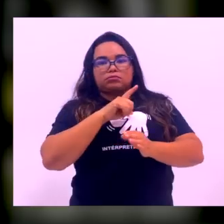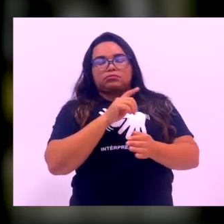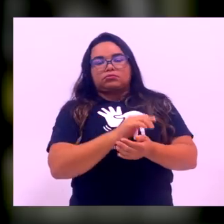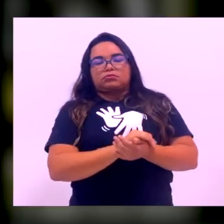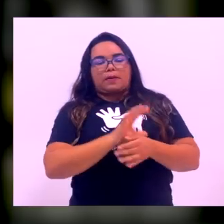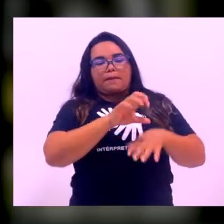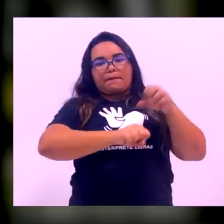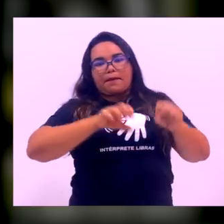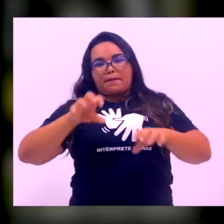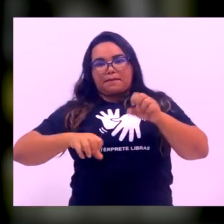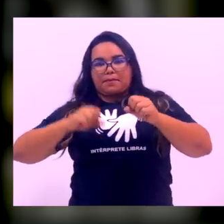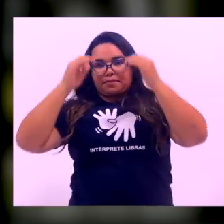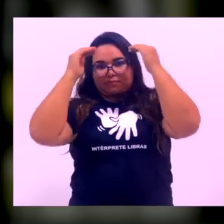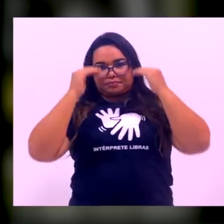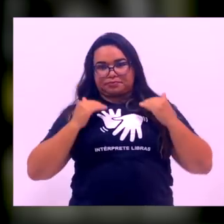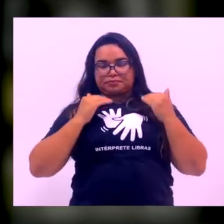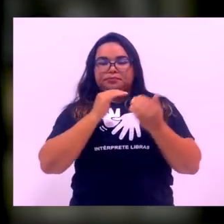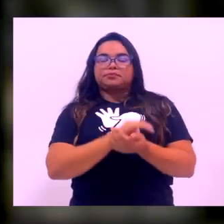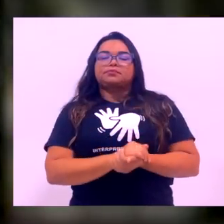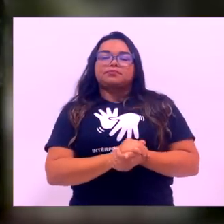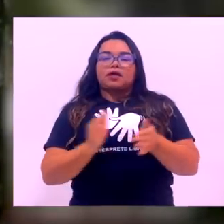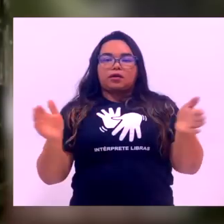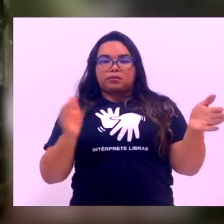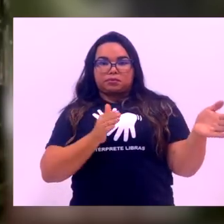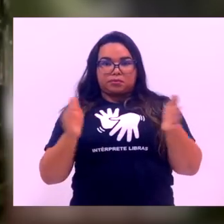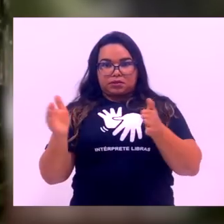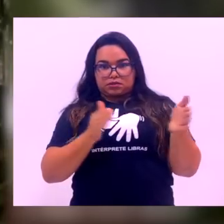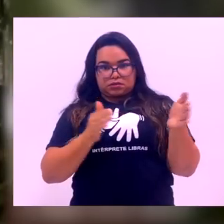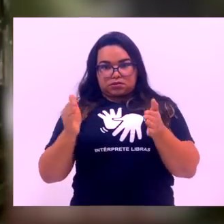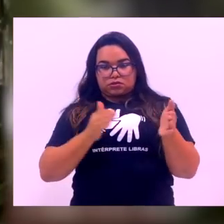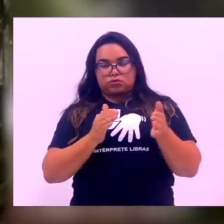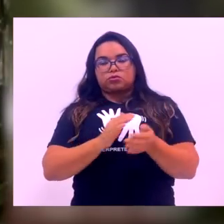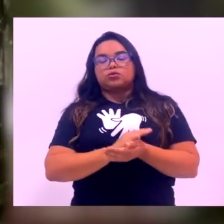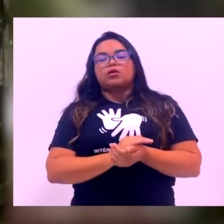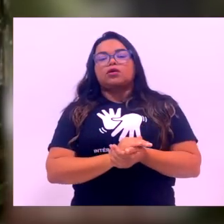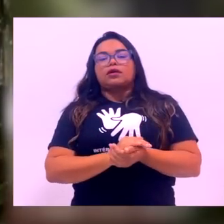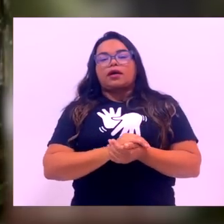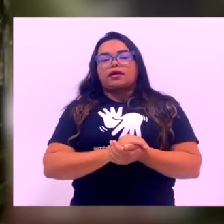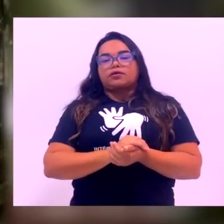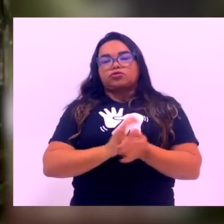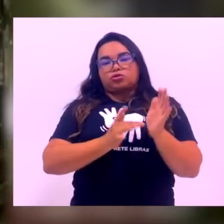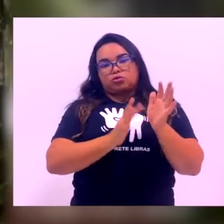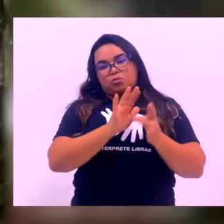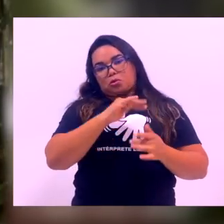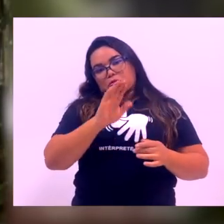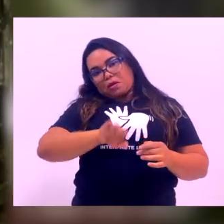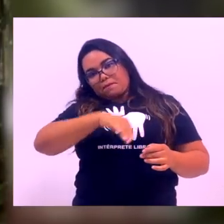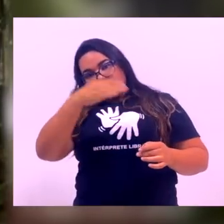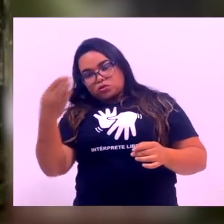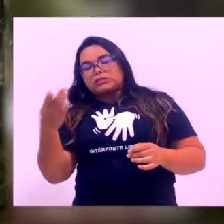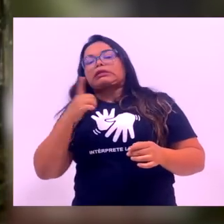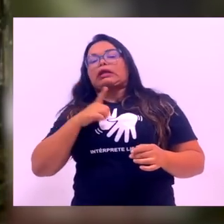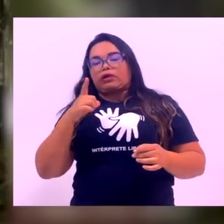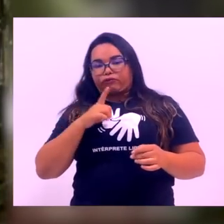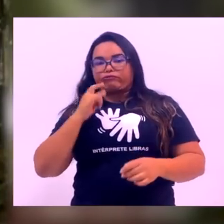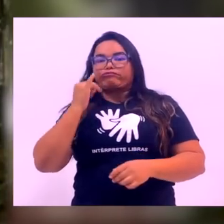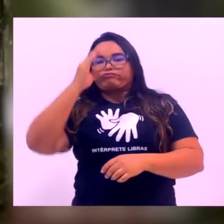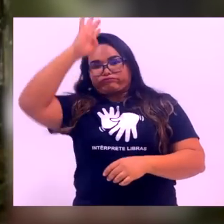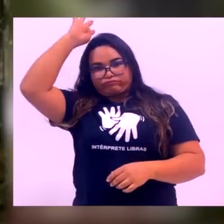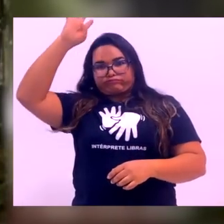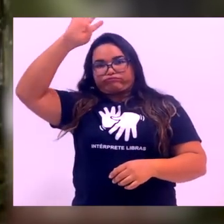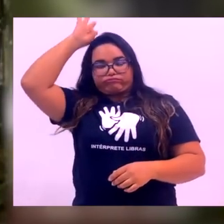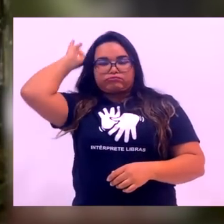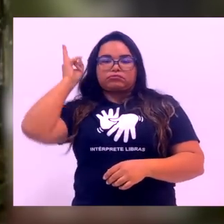a.C. a 476 depois de Cristo, a monarquia de ferro reinou suprema.